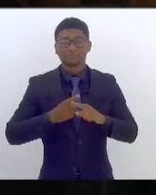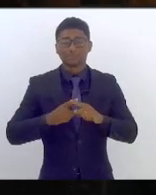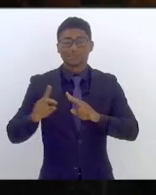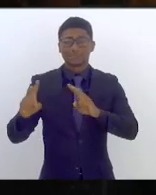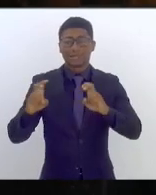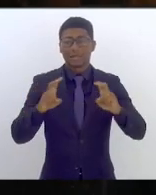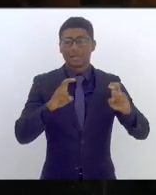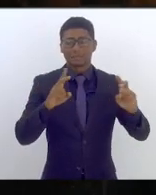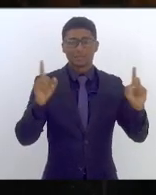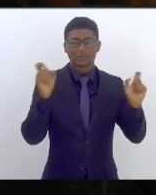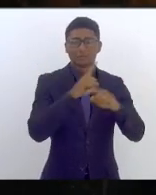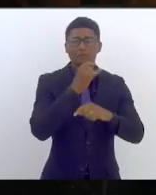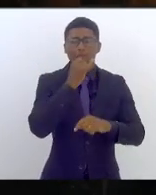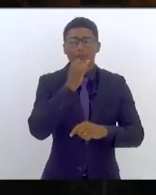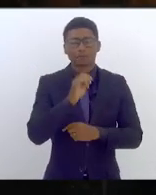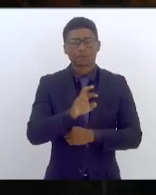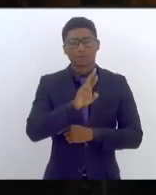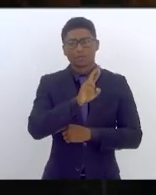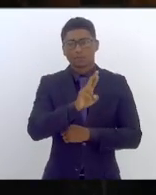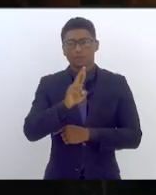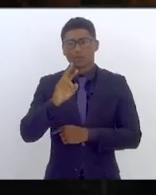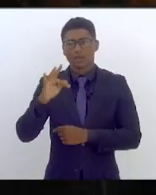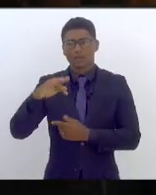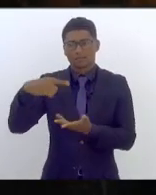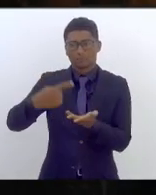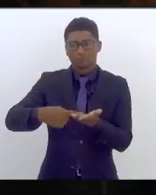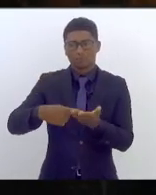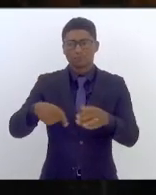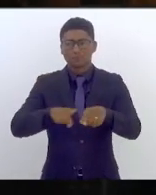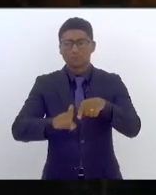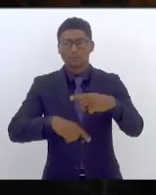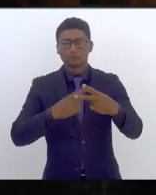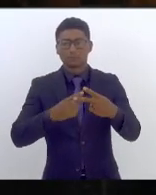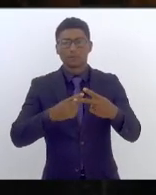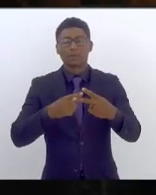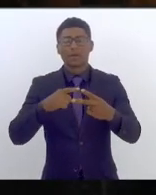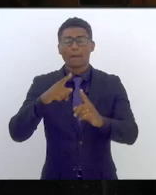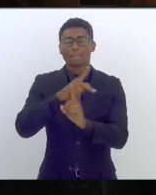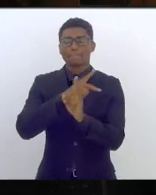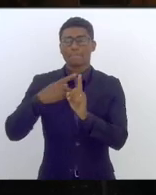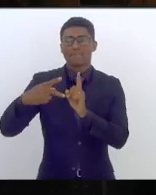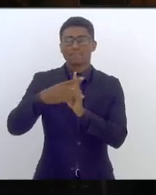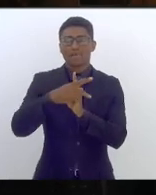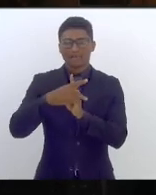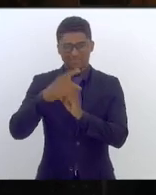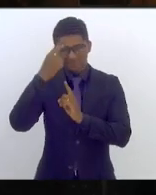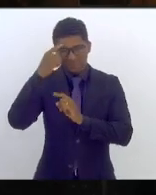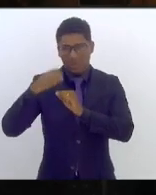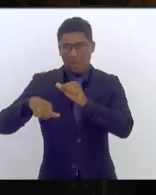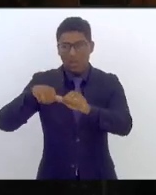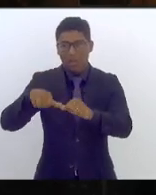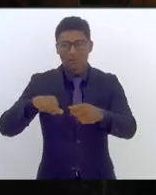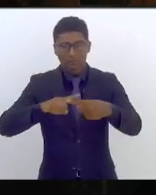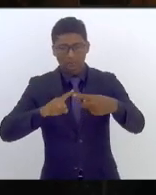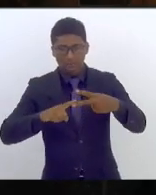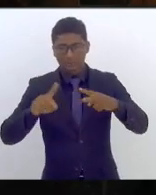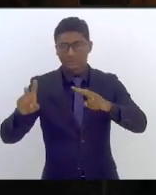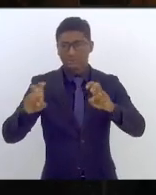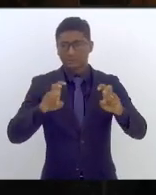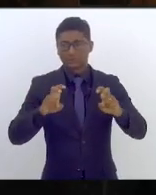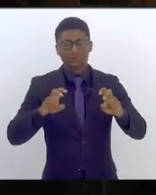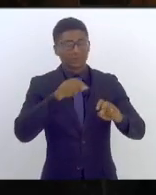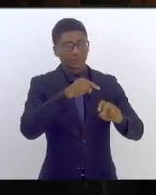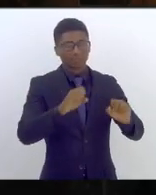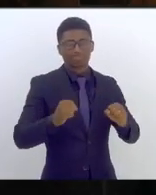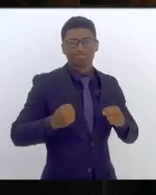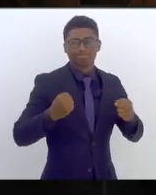como regime de recuperação fiscal e a reforma da Previdência for essenciais para as melhores soluções